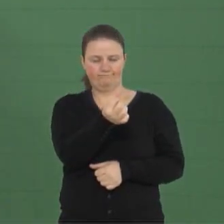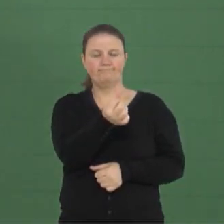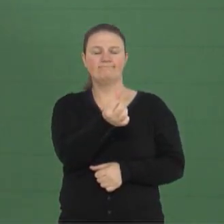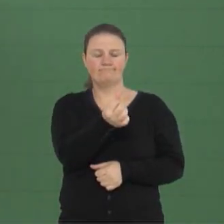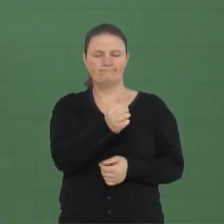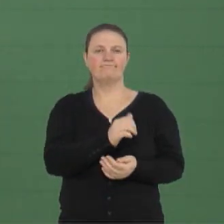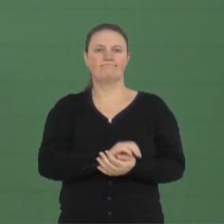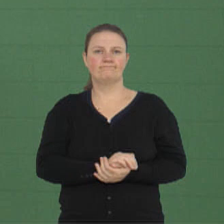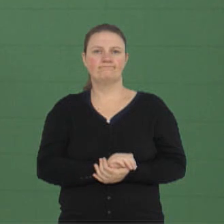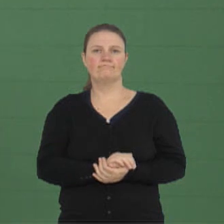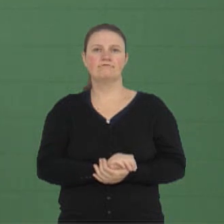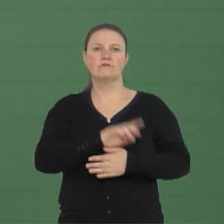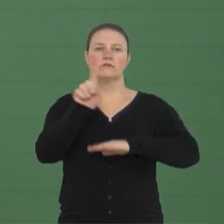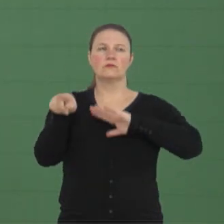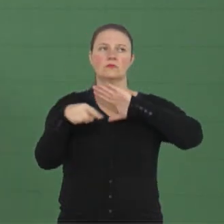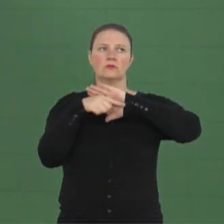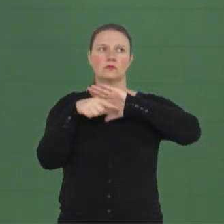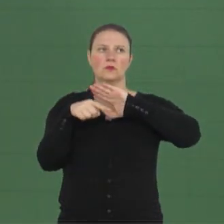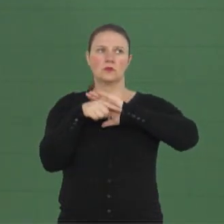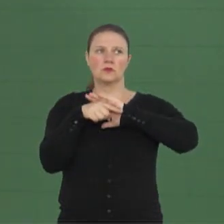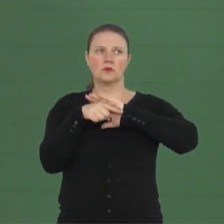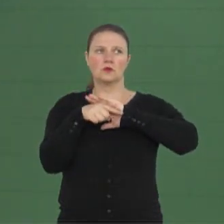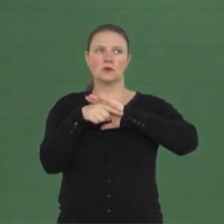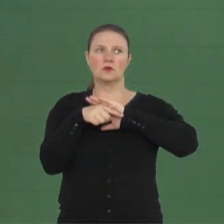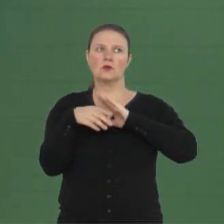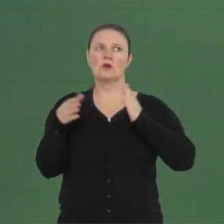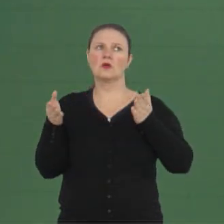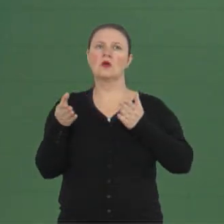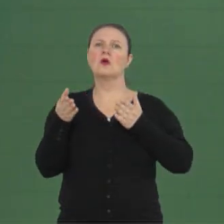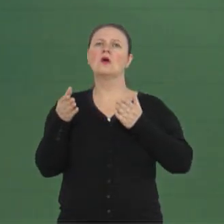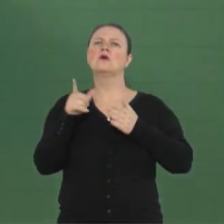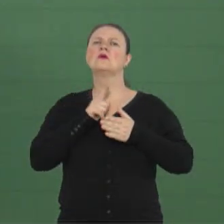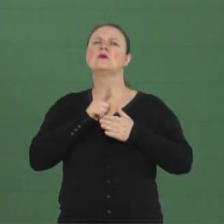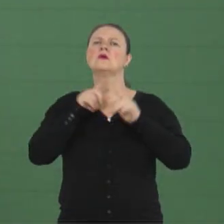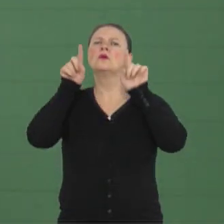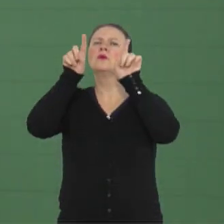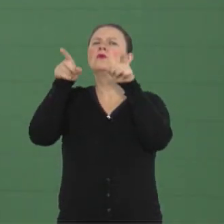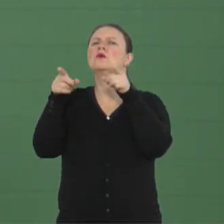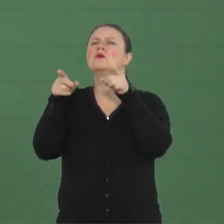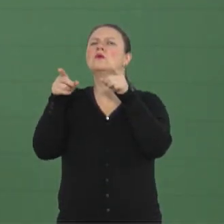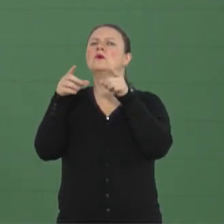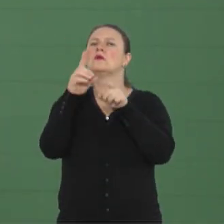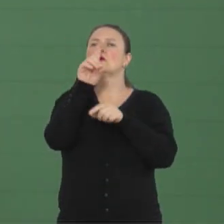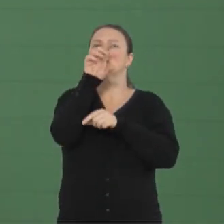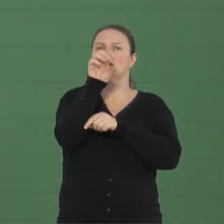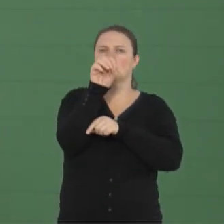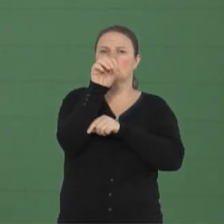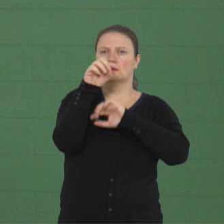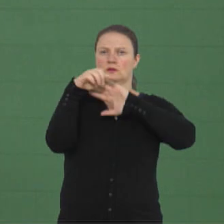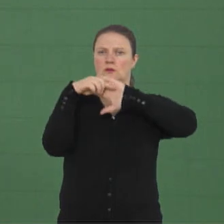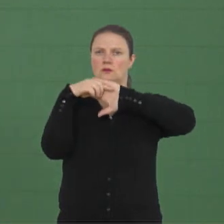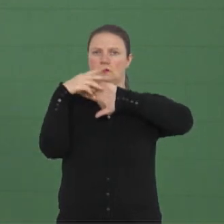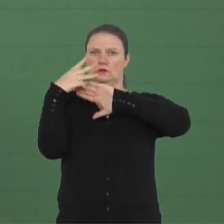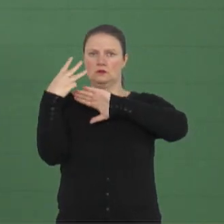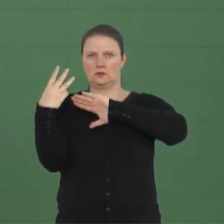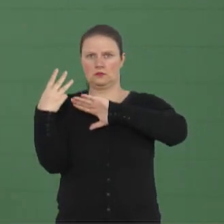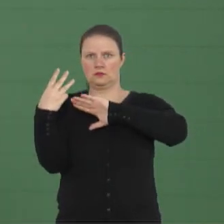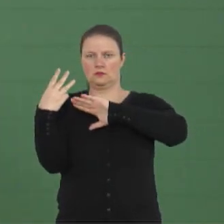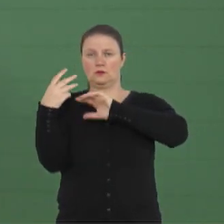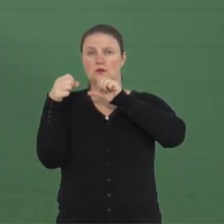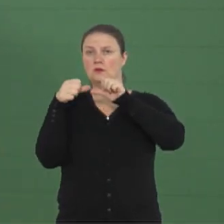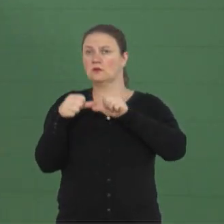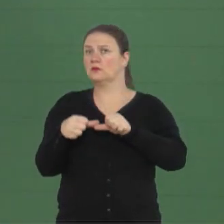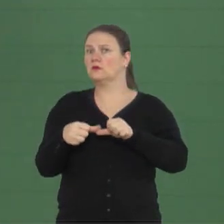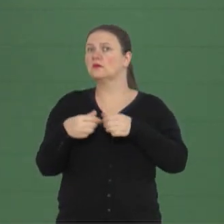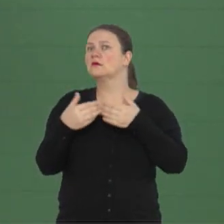16. Menos, olha só, o que eu tenho aqui? 10 menos 3. Quanto